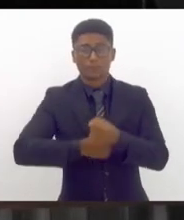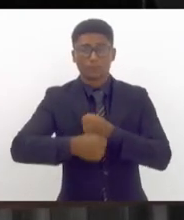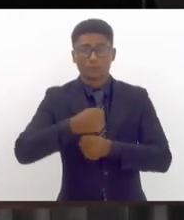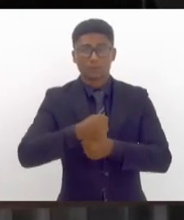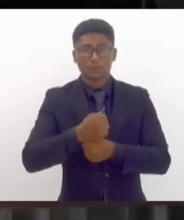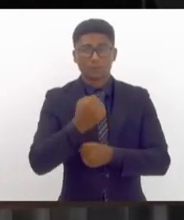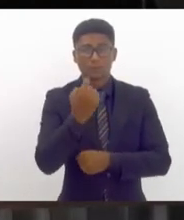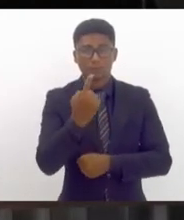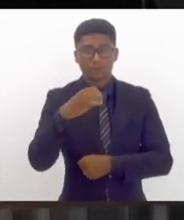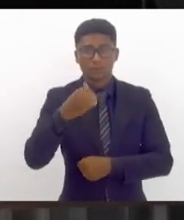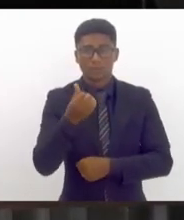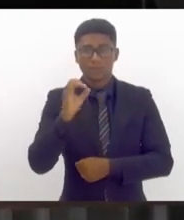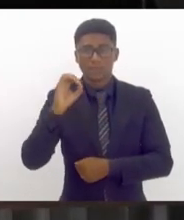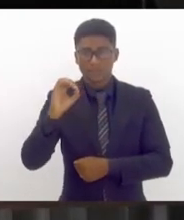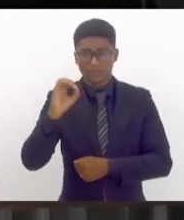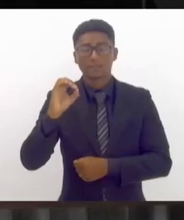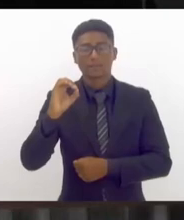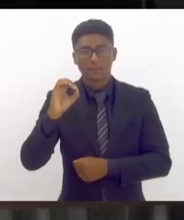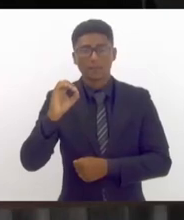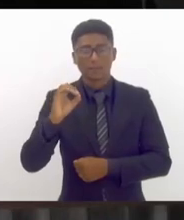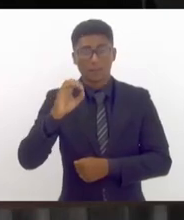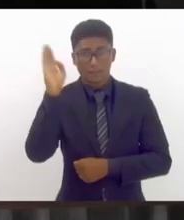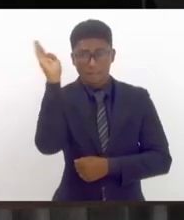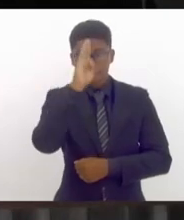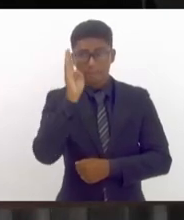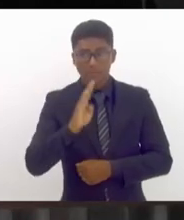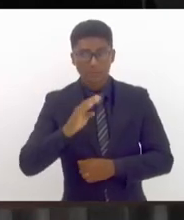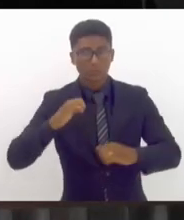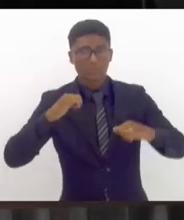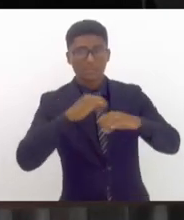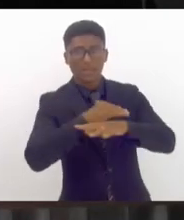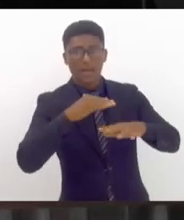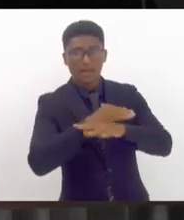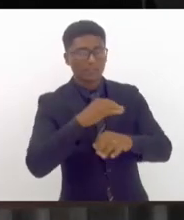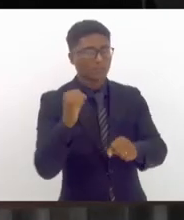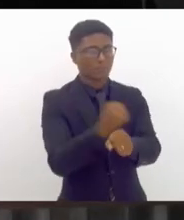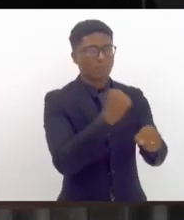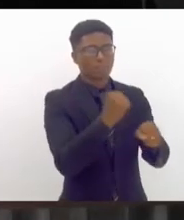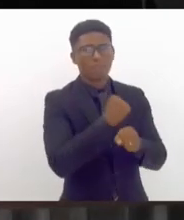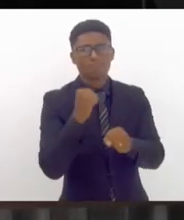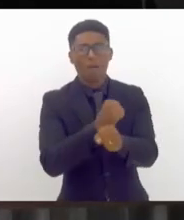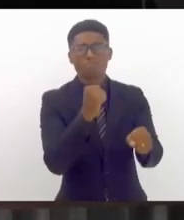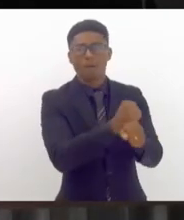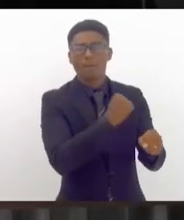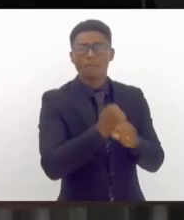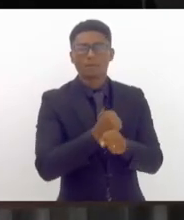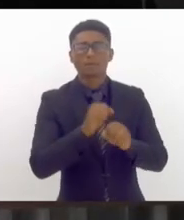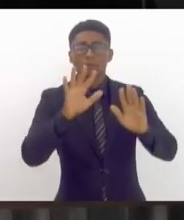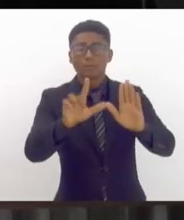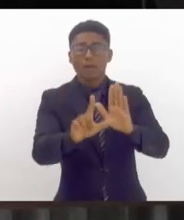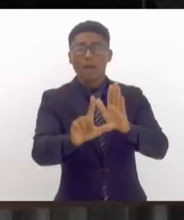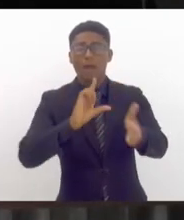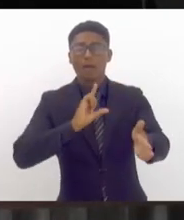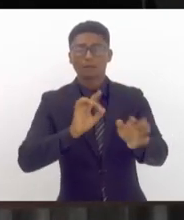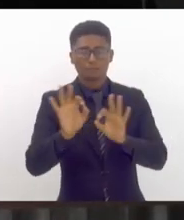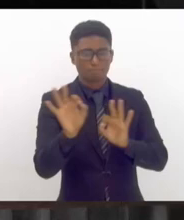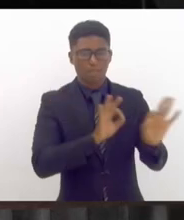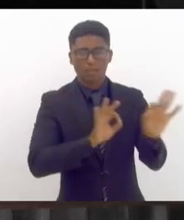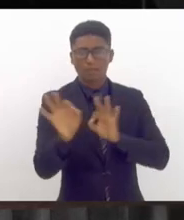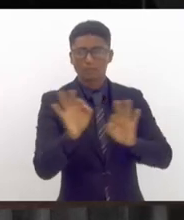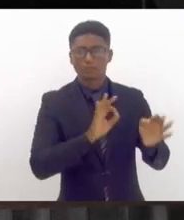as grandes metrópoles surgiram e não foi pensado, não foi planejado, não se